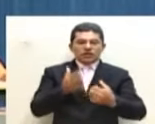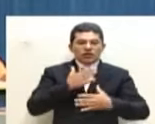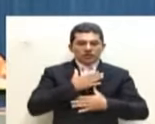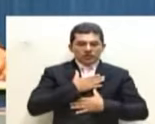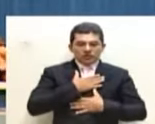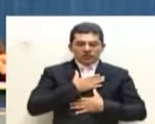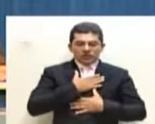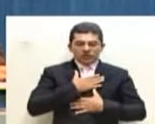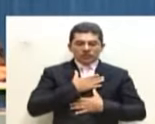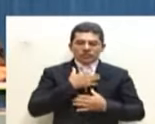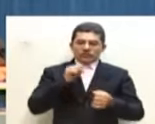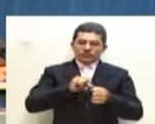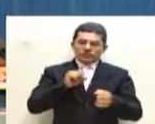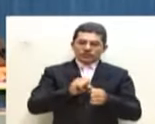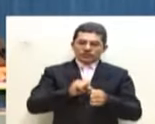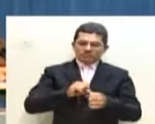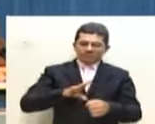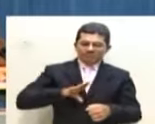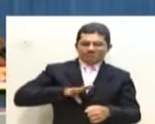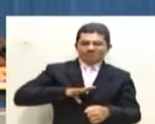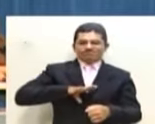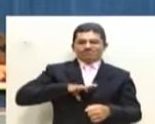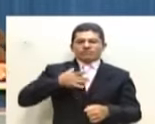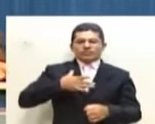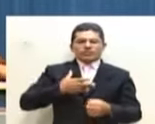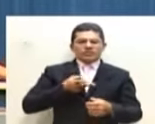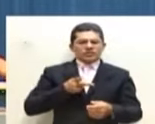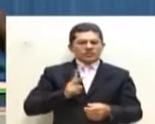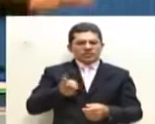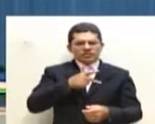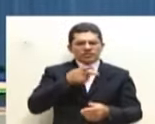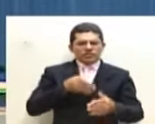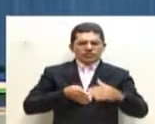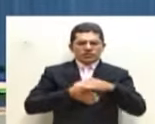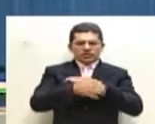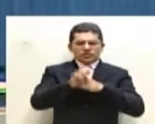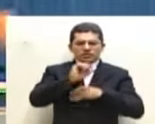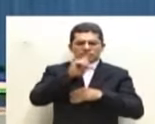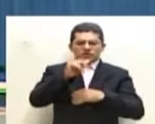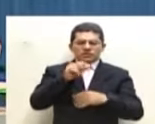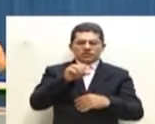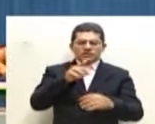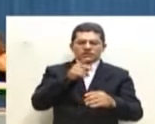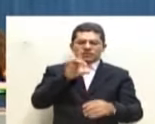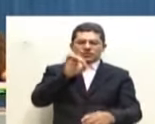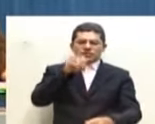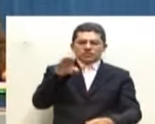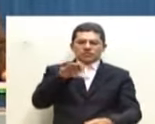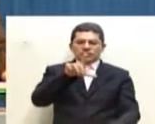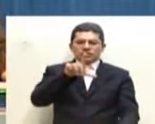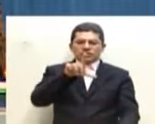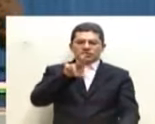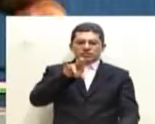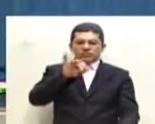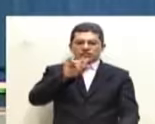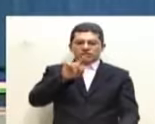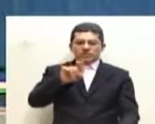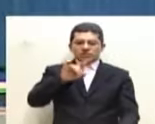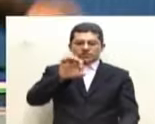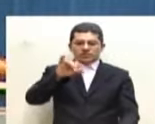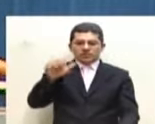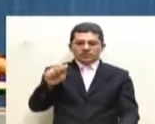Eu cometi uma ousadia, que todas as vezes que eu entro na sala da dona Luzia, ela puxa minha orelha e